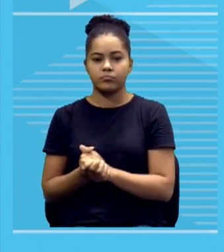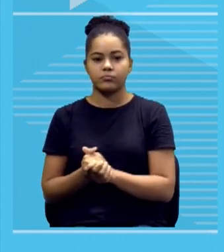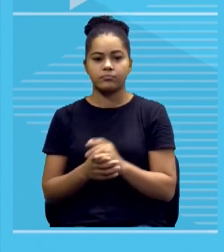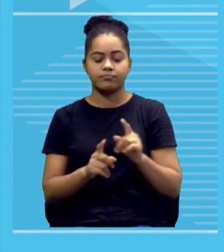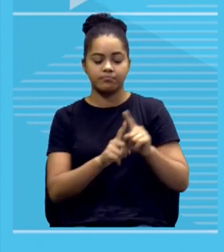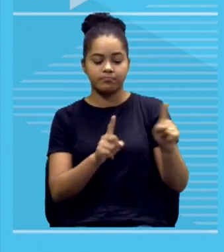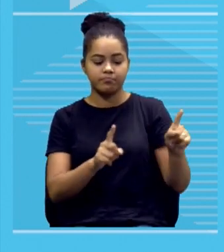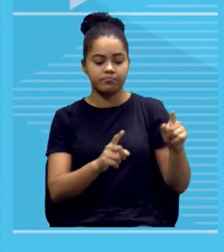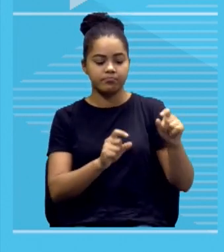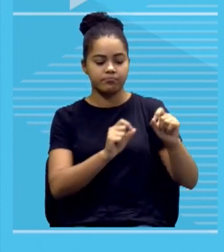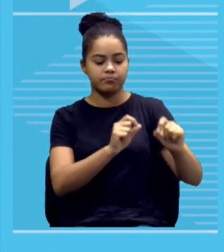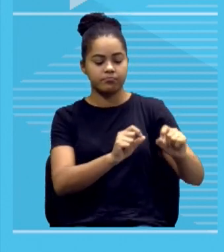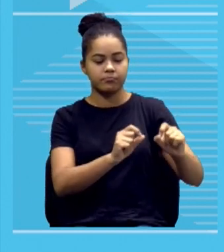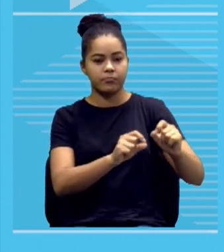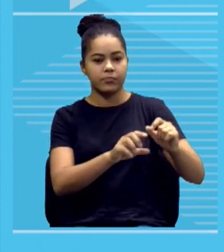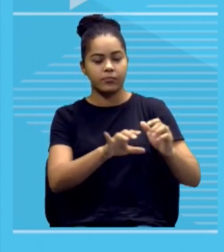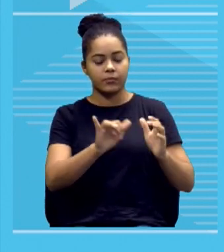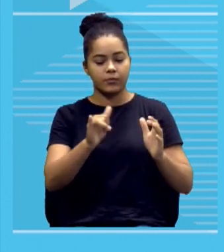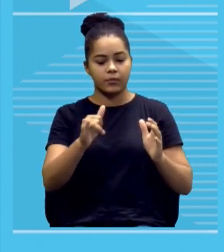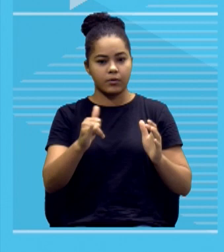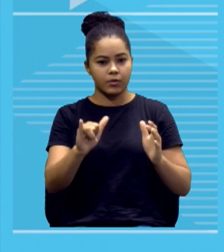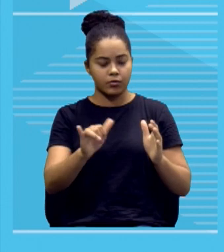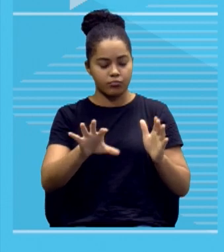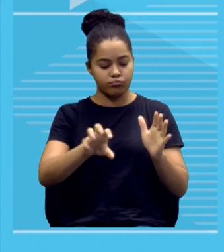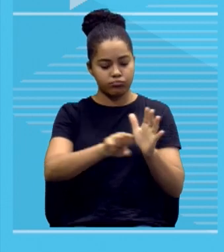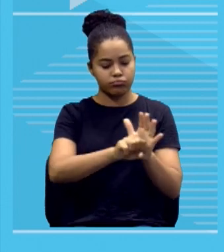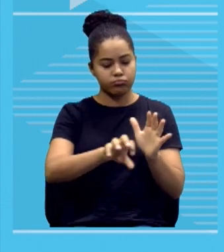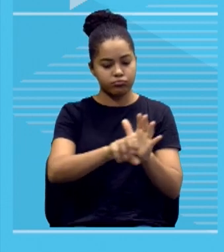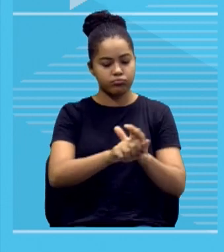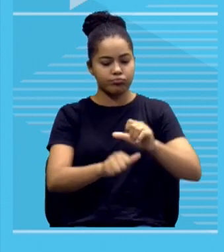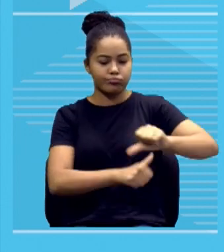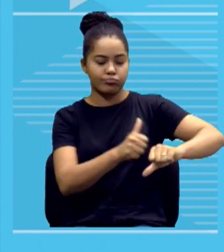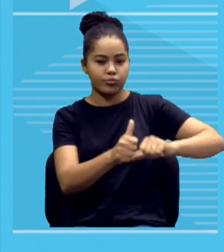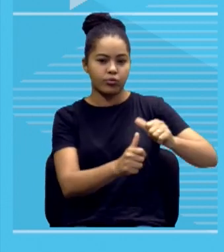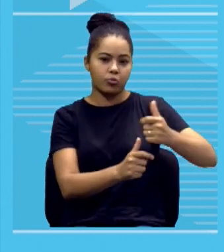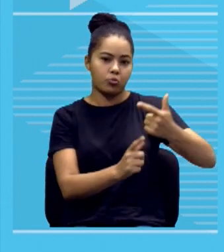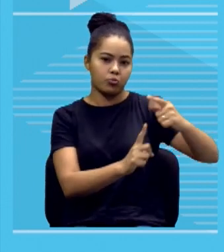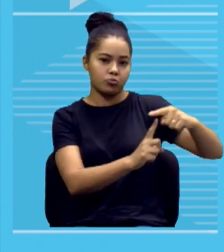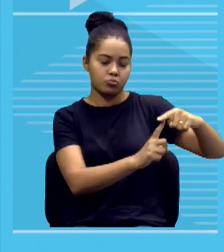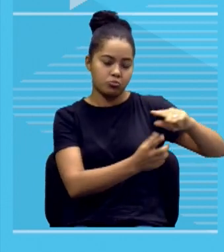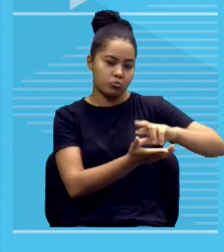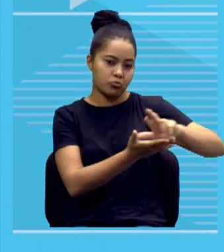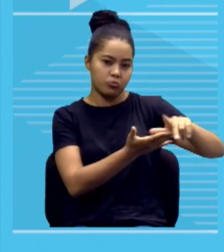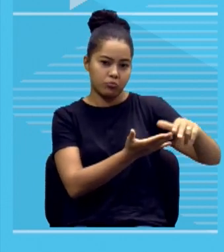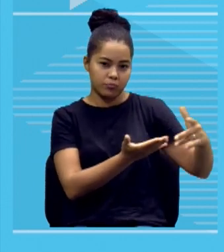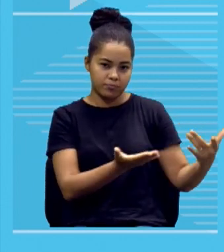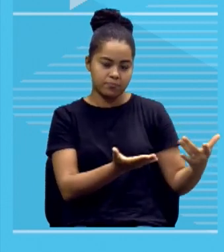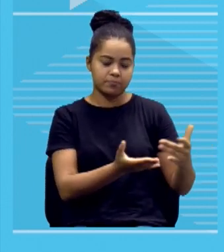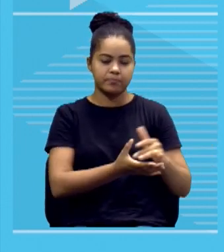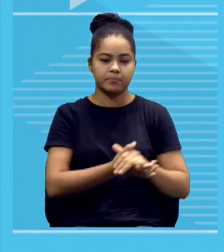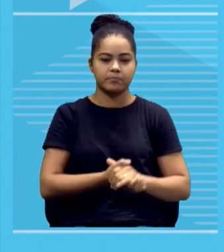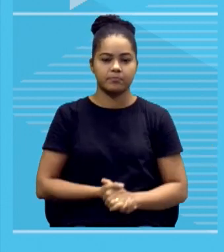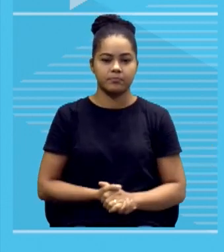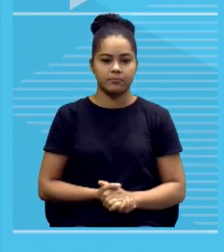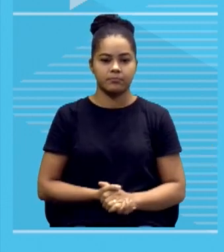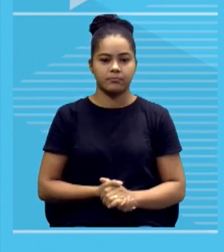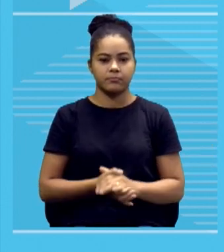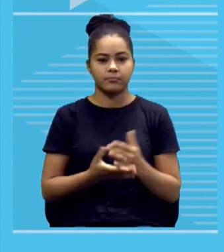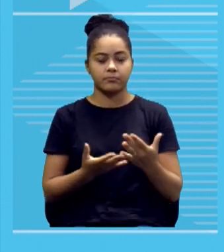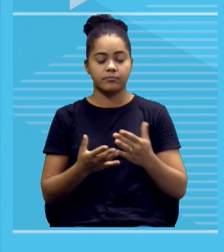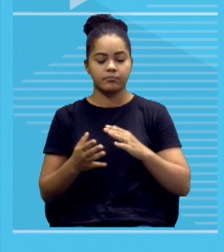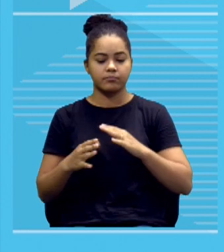outro tipo de energia, tá bom? Recebe energia elétrica e transforma em qualquer outro tipo de energia, que são os mais comuns. Todo aparelho